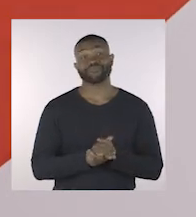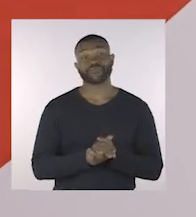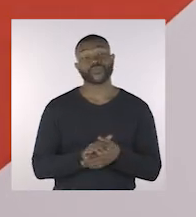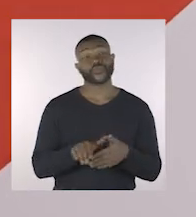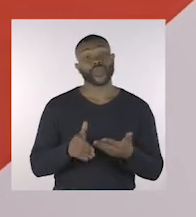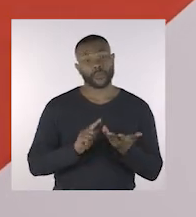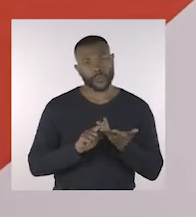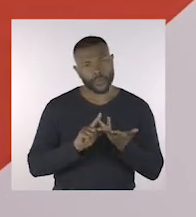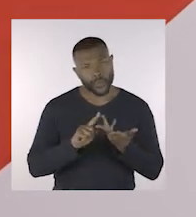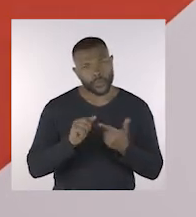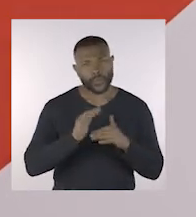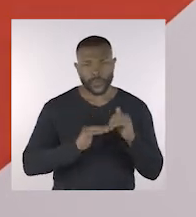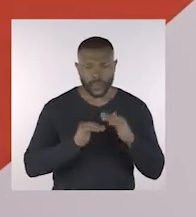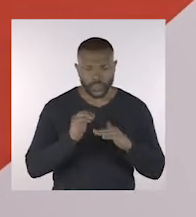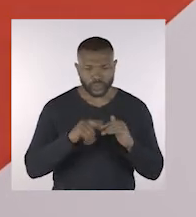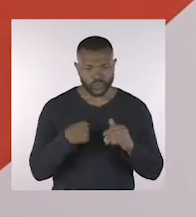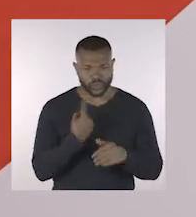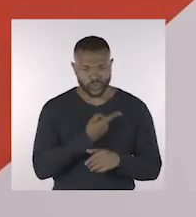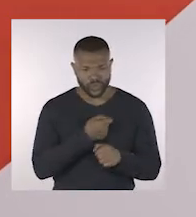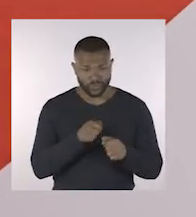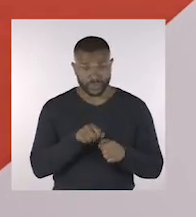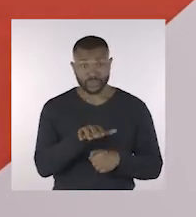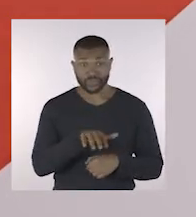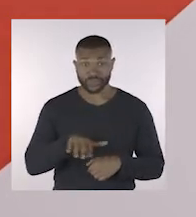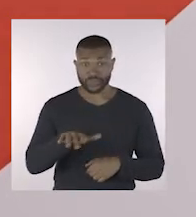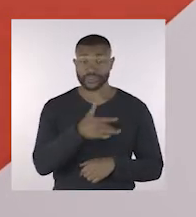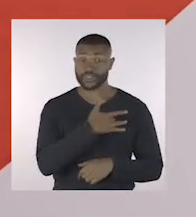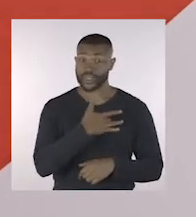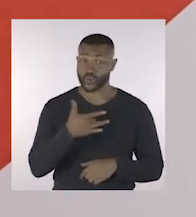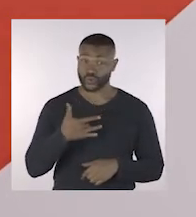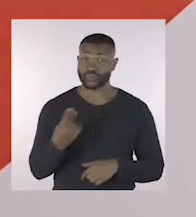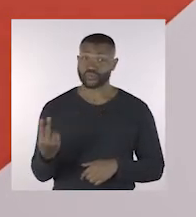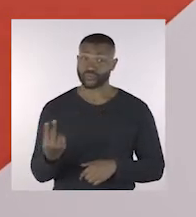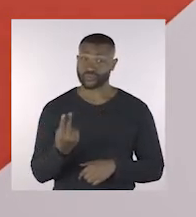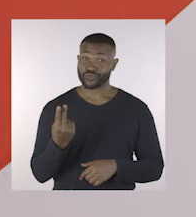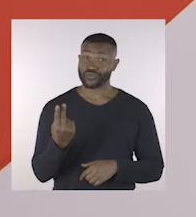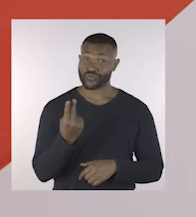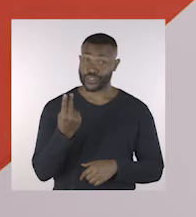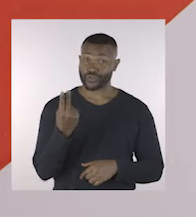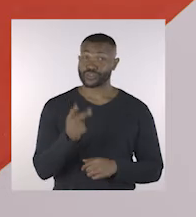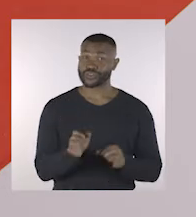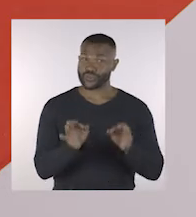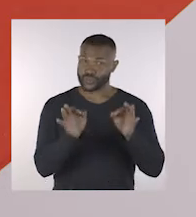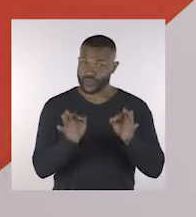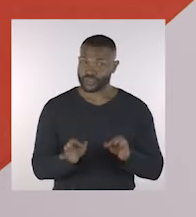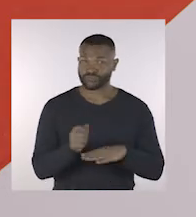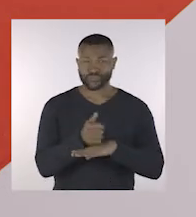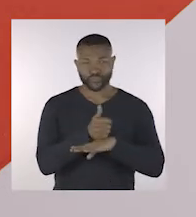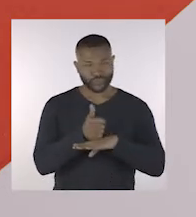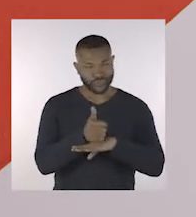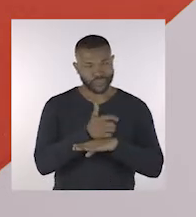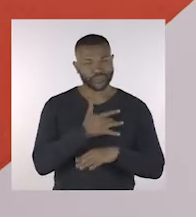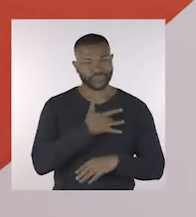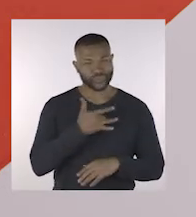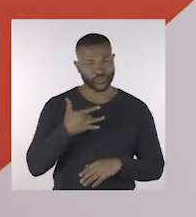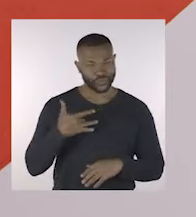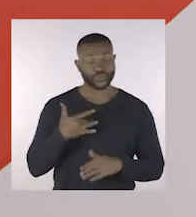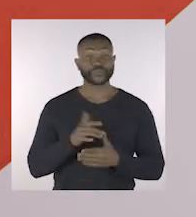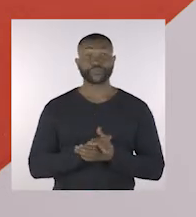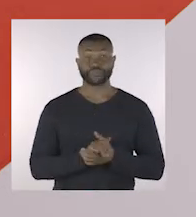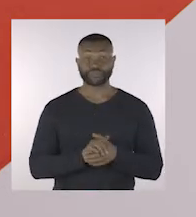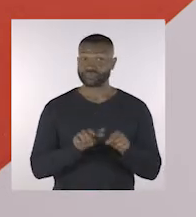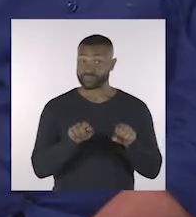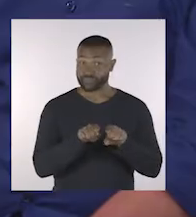então é são essas ações que nós vamos fazer na área da saúde e valorizar muito muito muito os